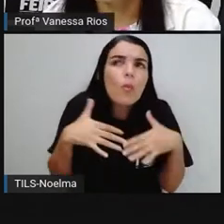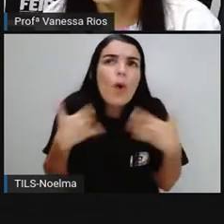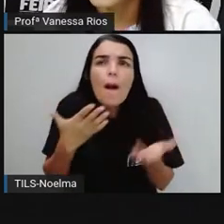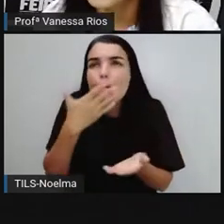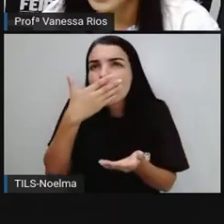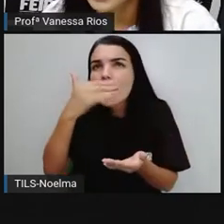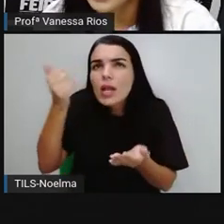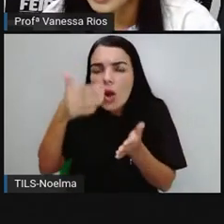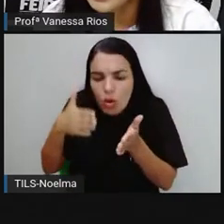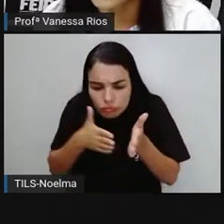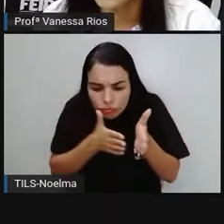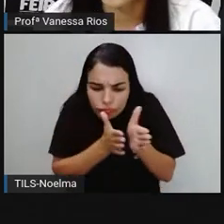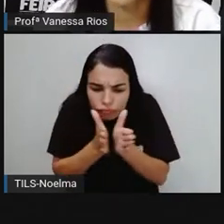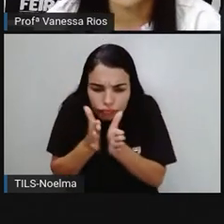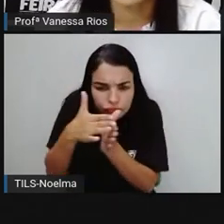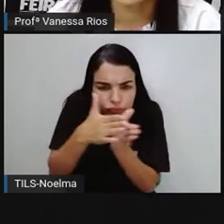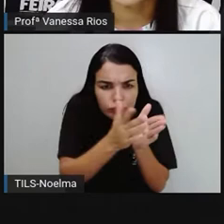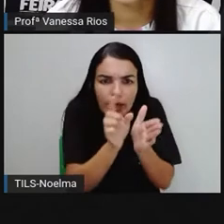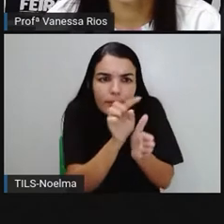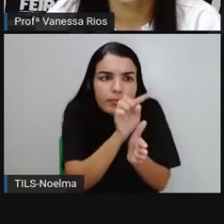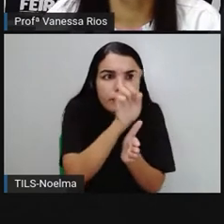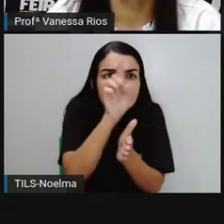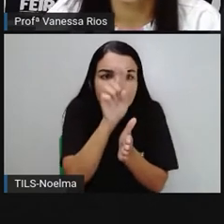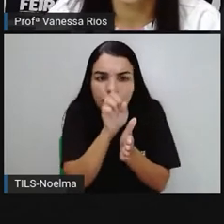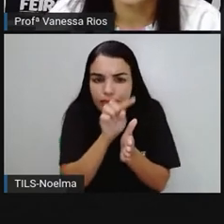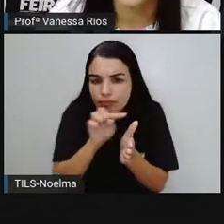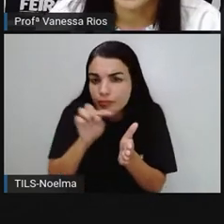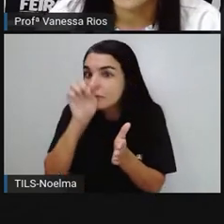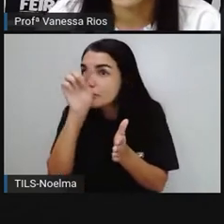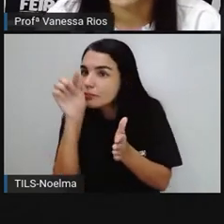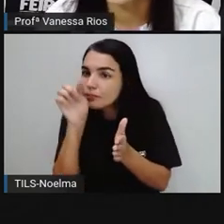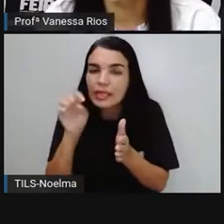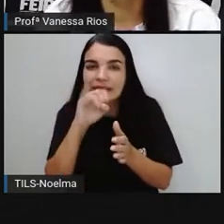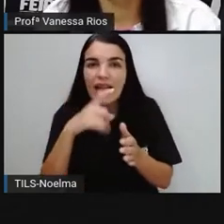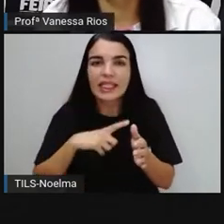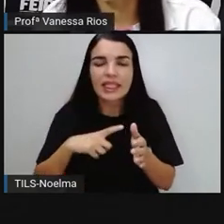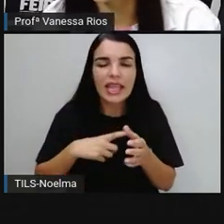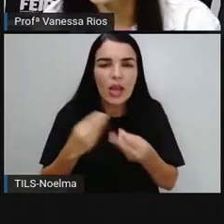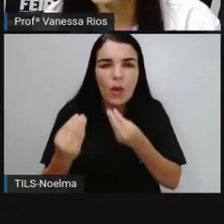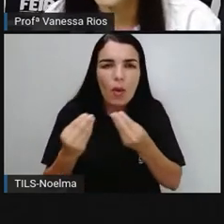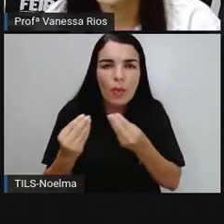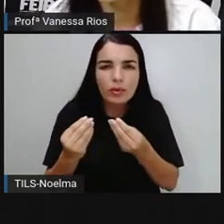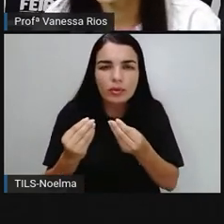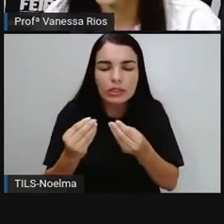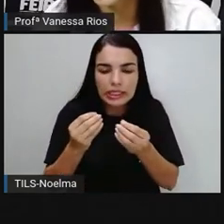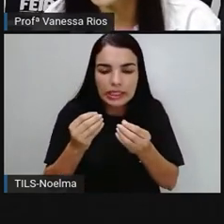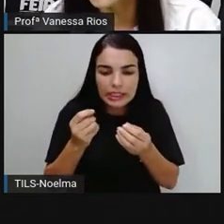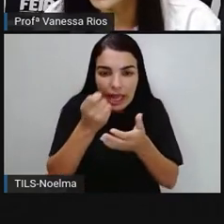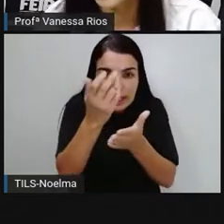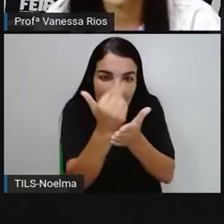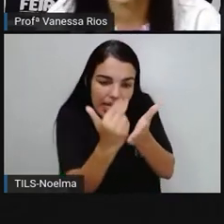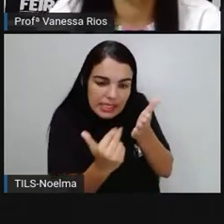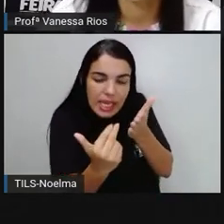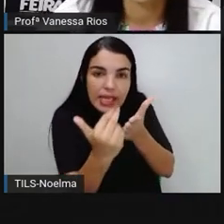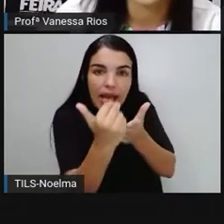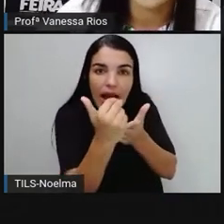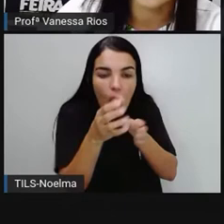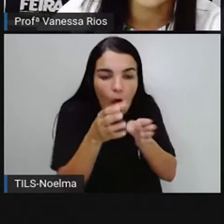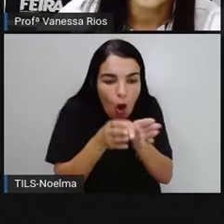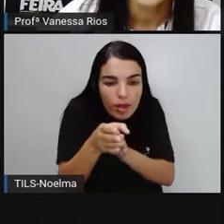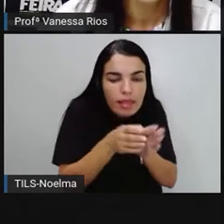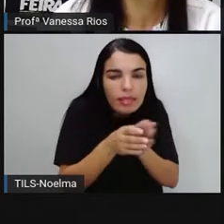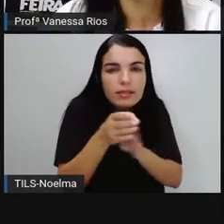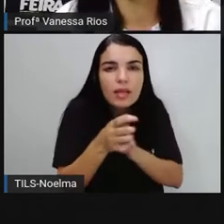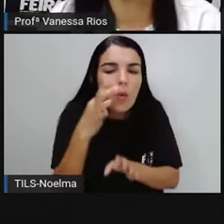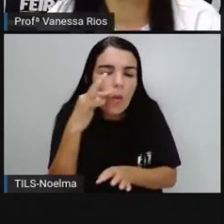aí você traçaria se você tivesse que desenhar um mapa, né, com orientações para esse rato chegar até o